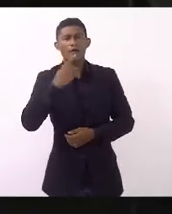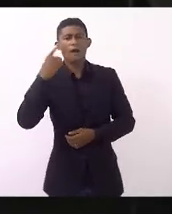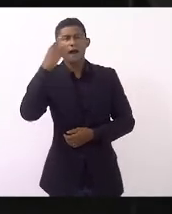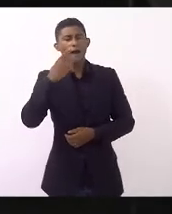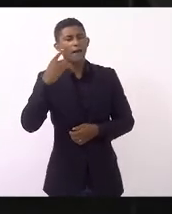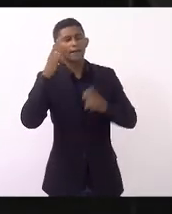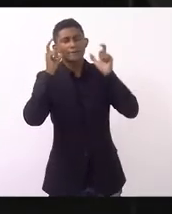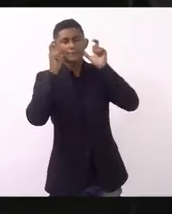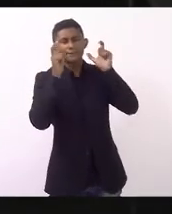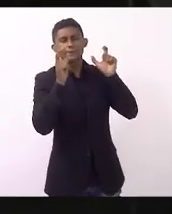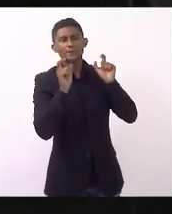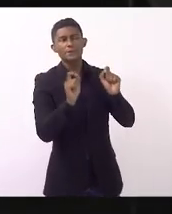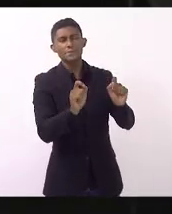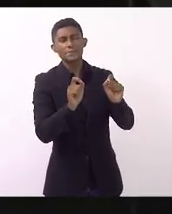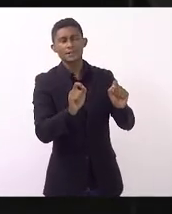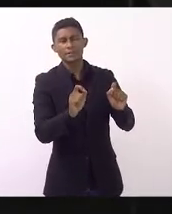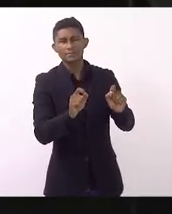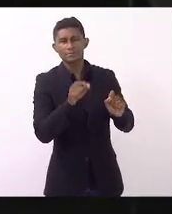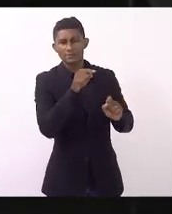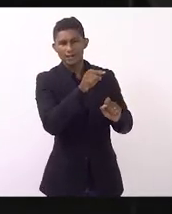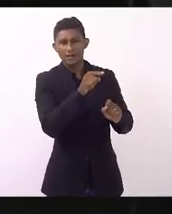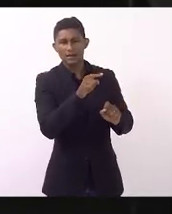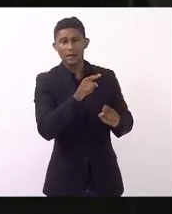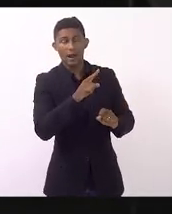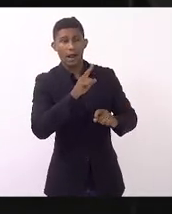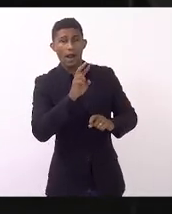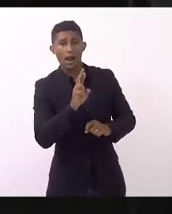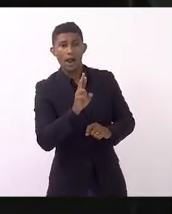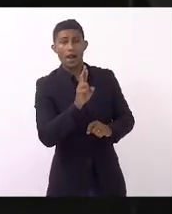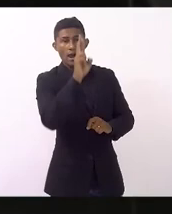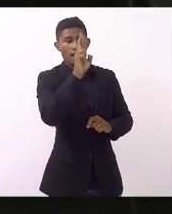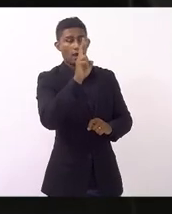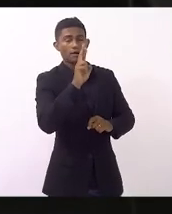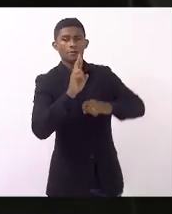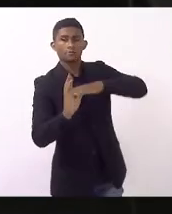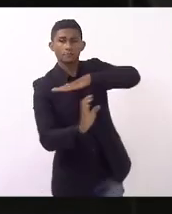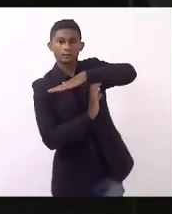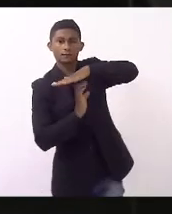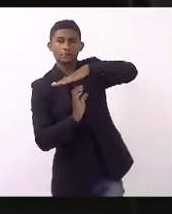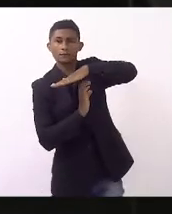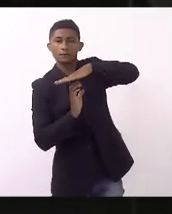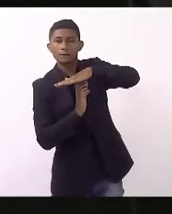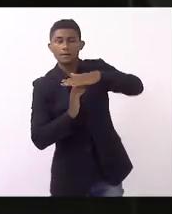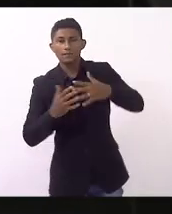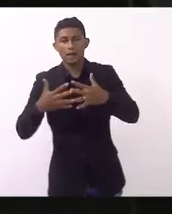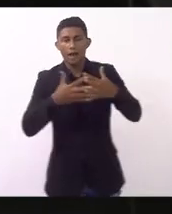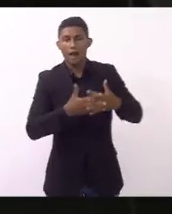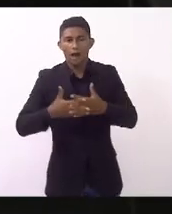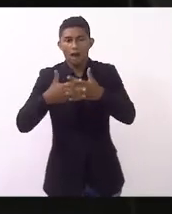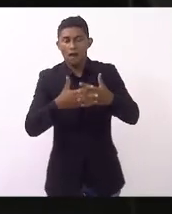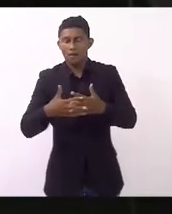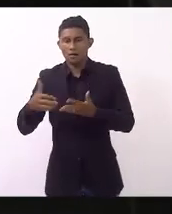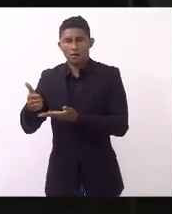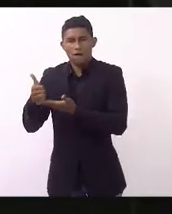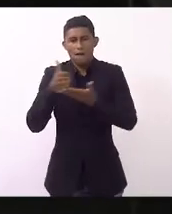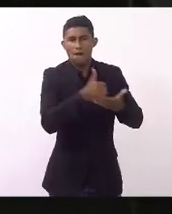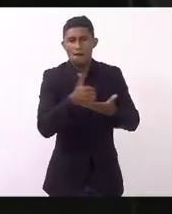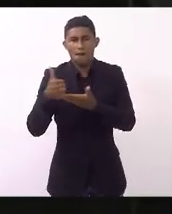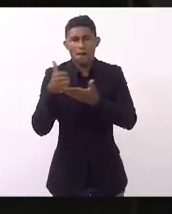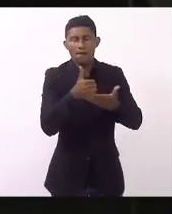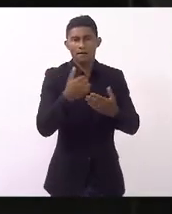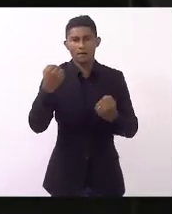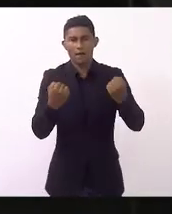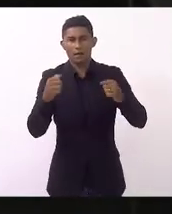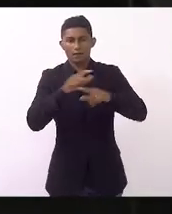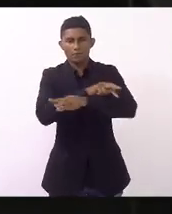uma empresa de reboques no estado do Rio de Janeiro? E as pessoas ficam me